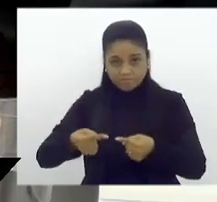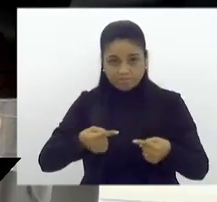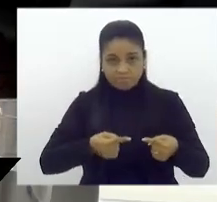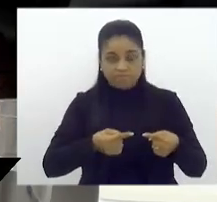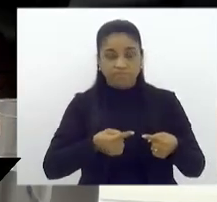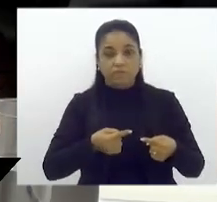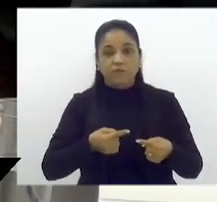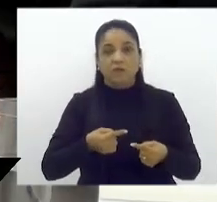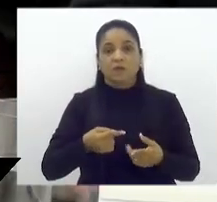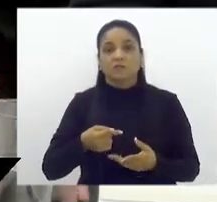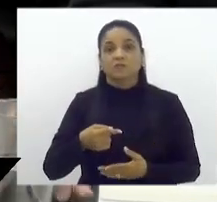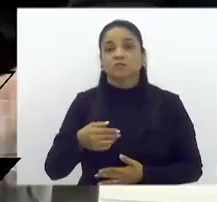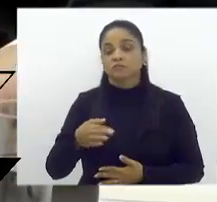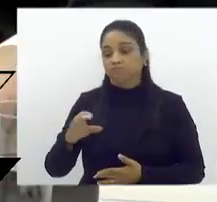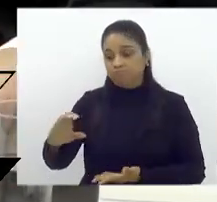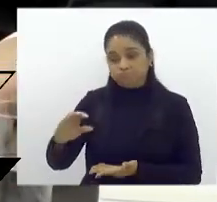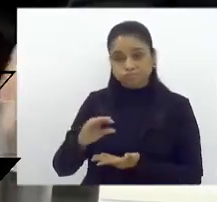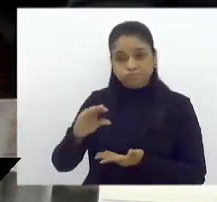das fontes.